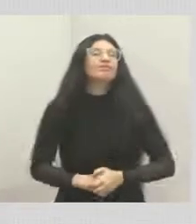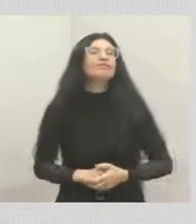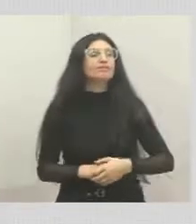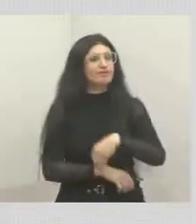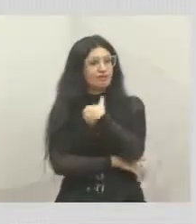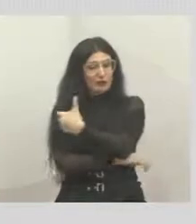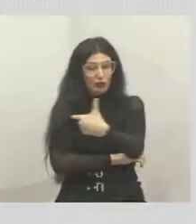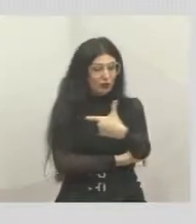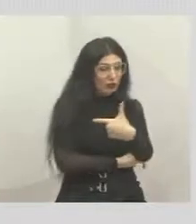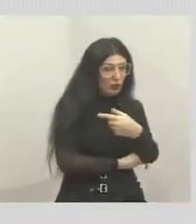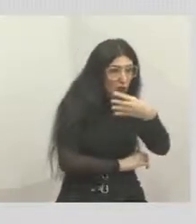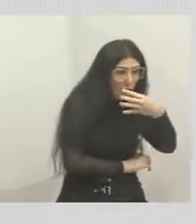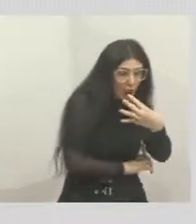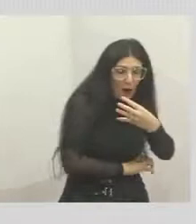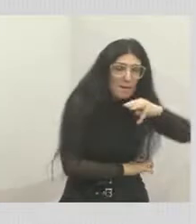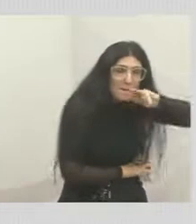de